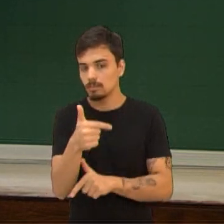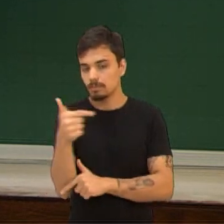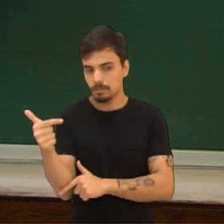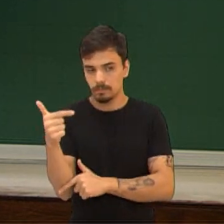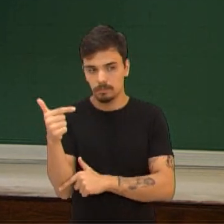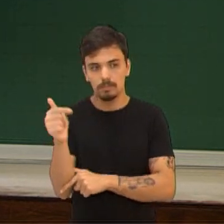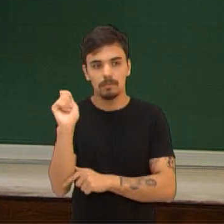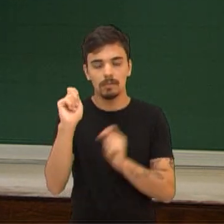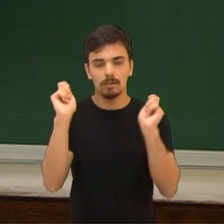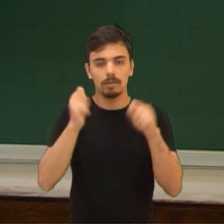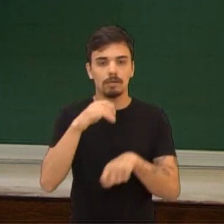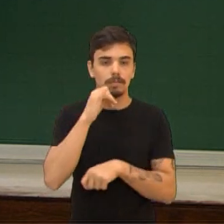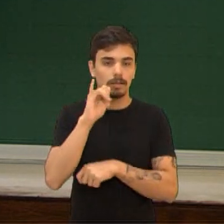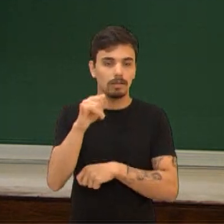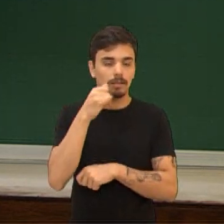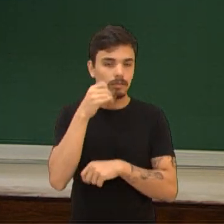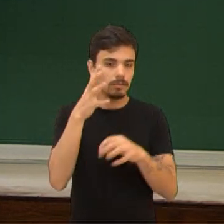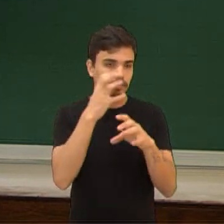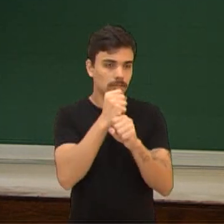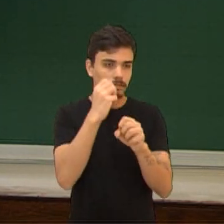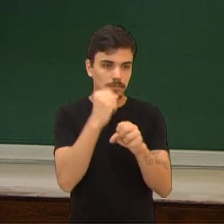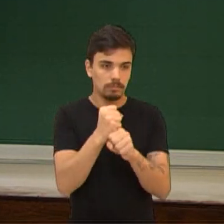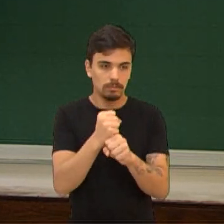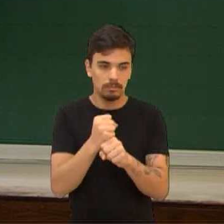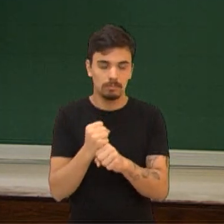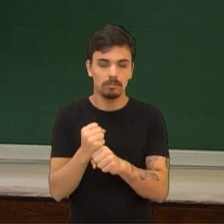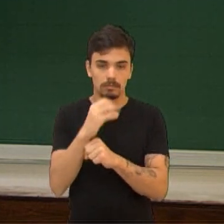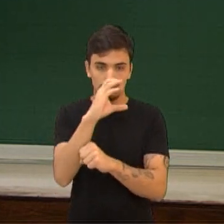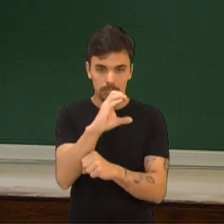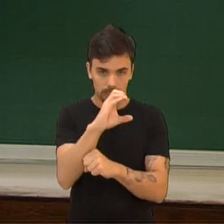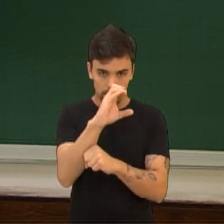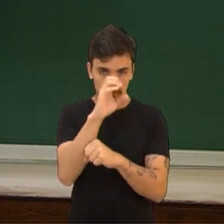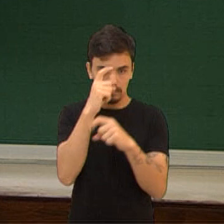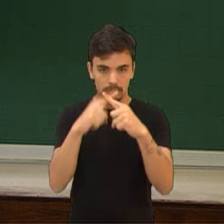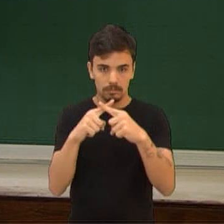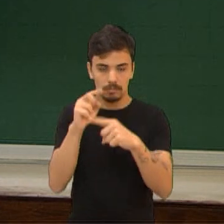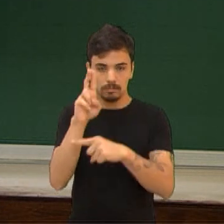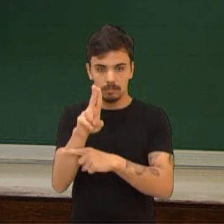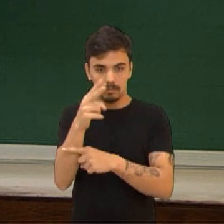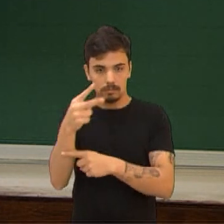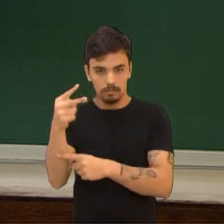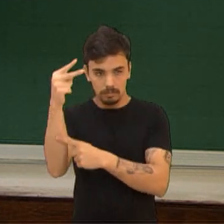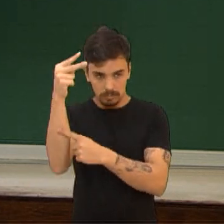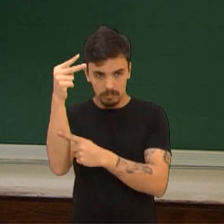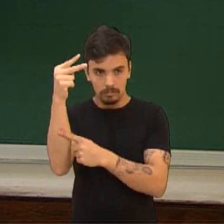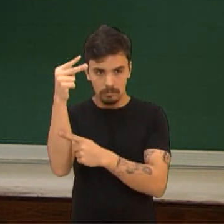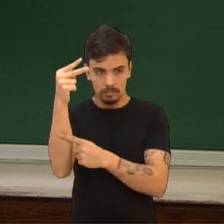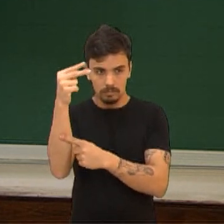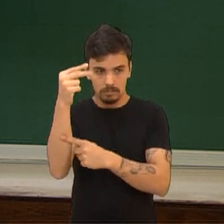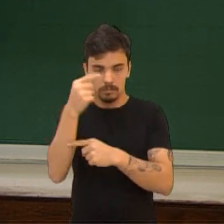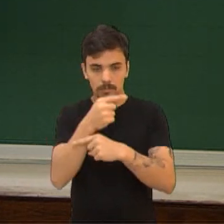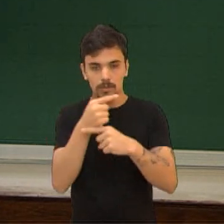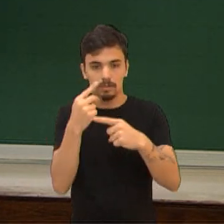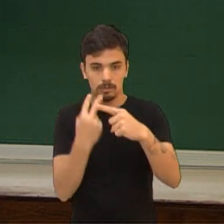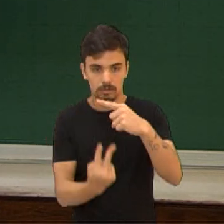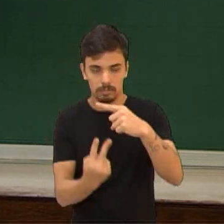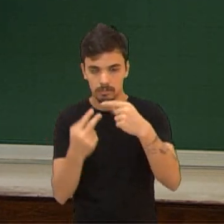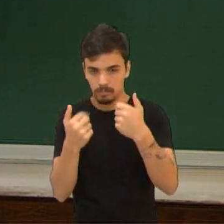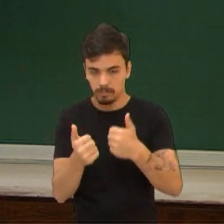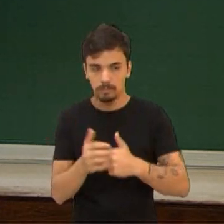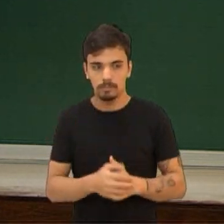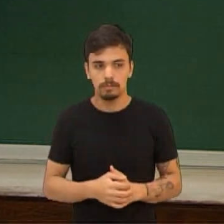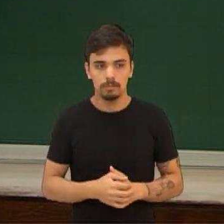pode ser calculada com a capacitância do capacitor vezes a tensão ao quadrado acumulada nele sobre 2.